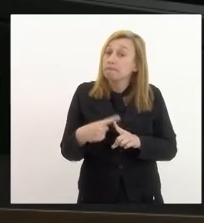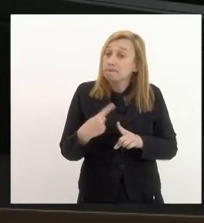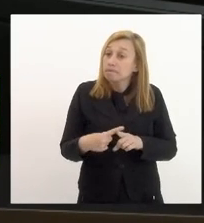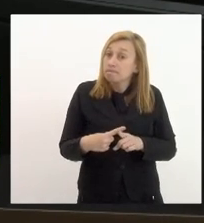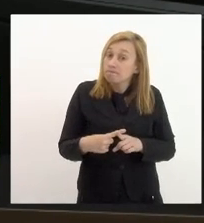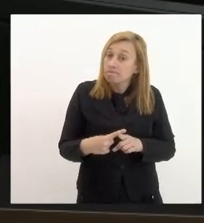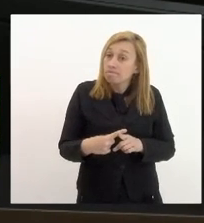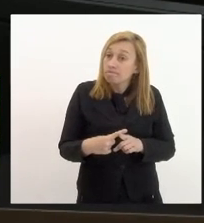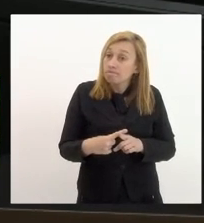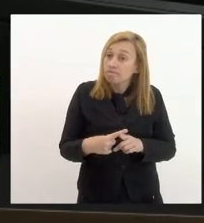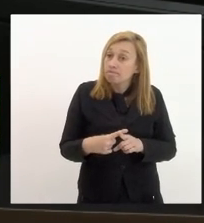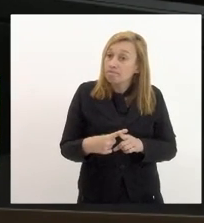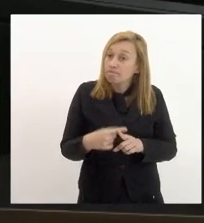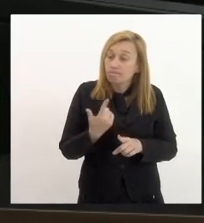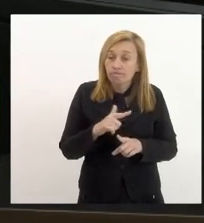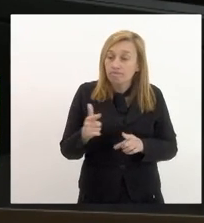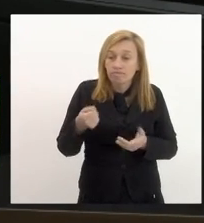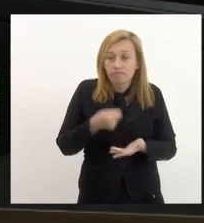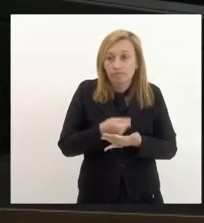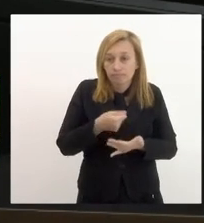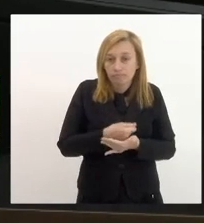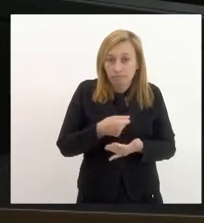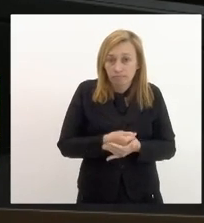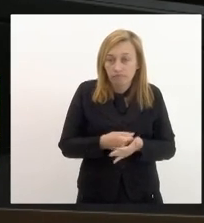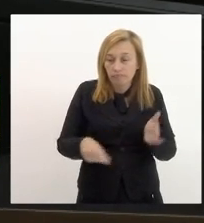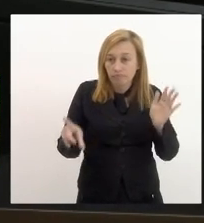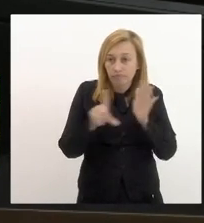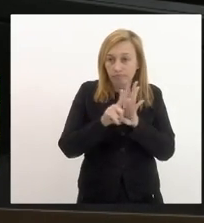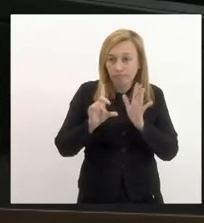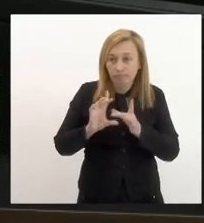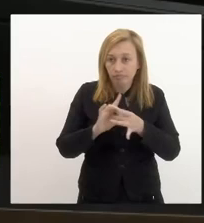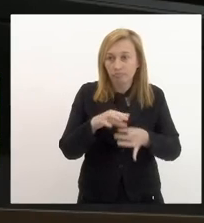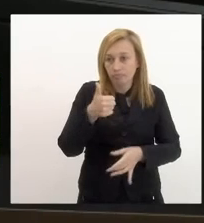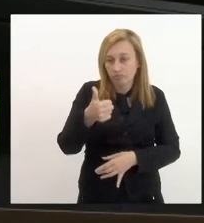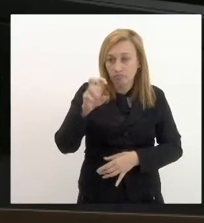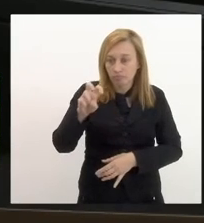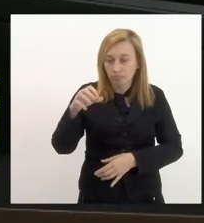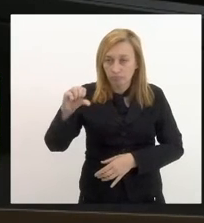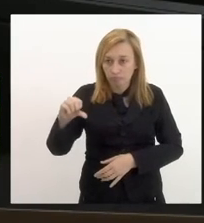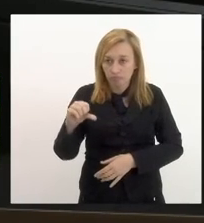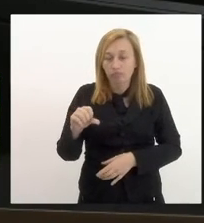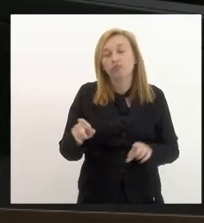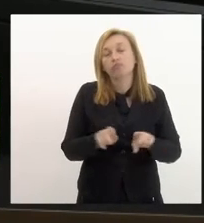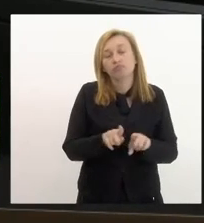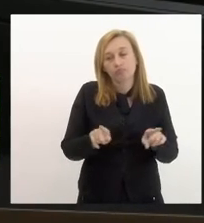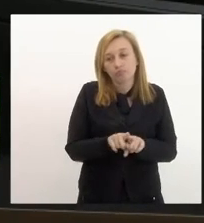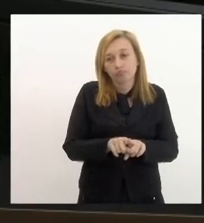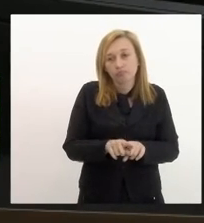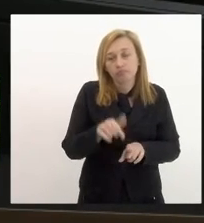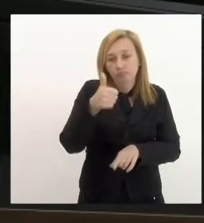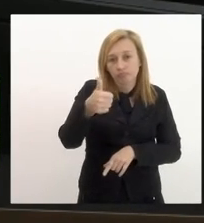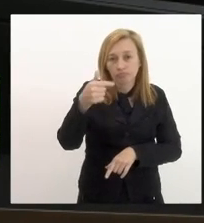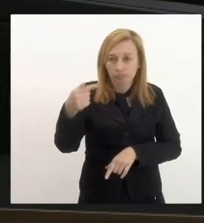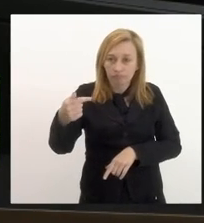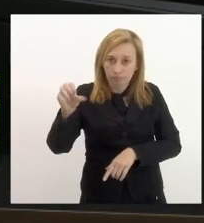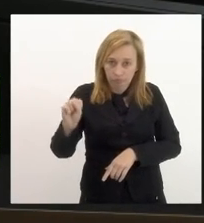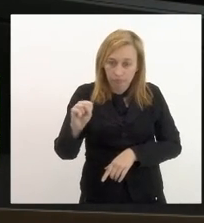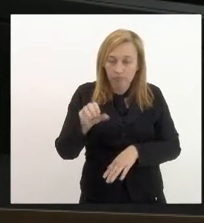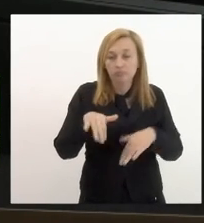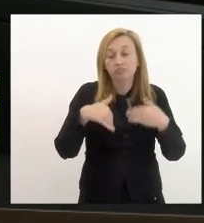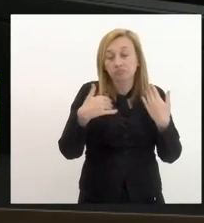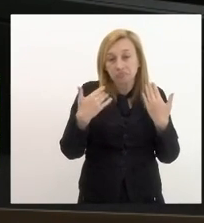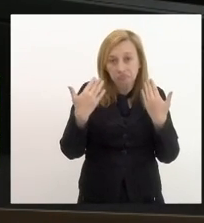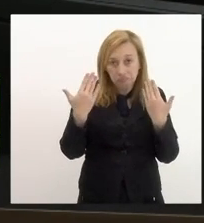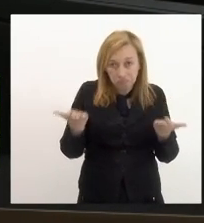é não existe a obrigatoriedade pela lei complementar 159 nem tão pouco pela 178